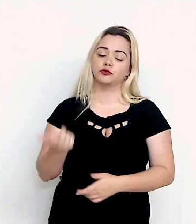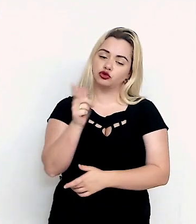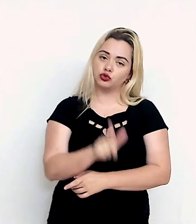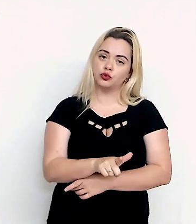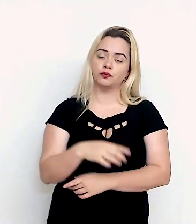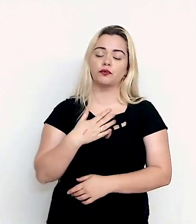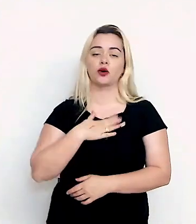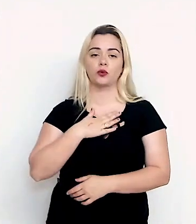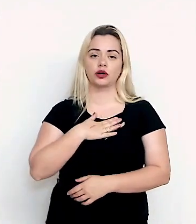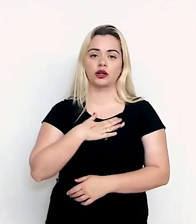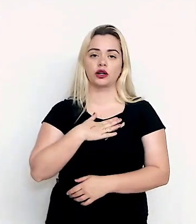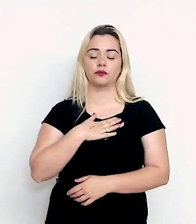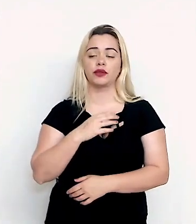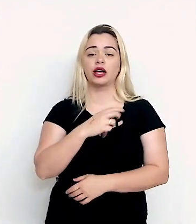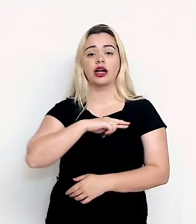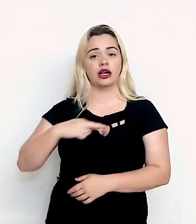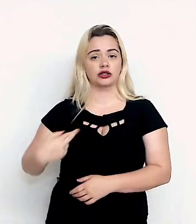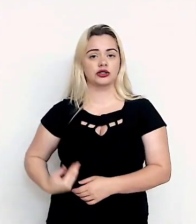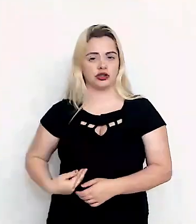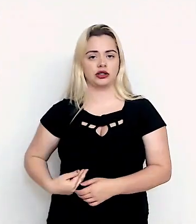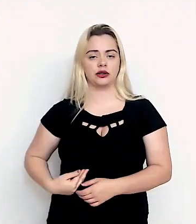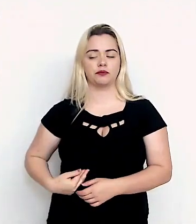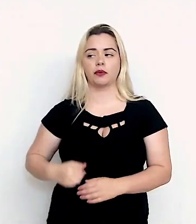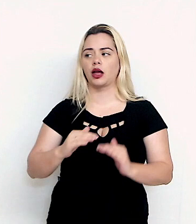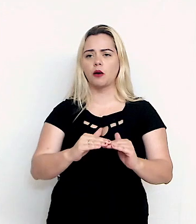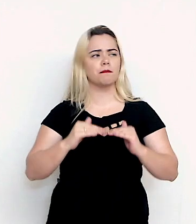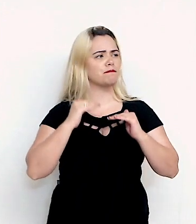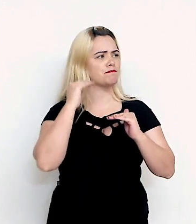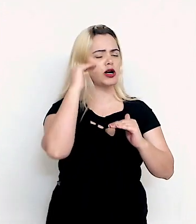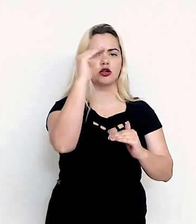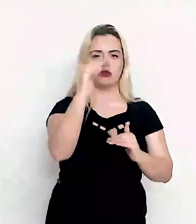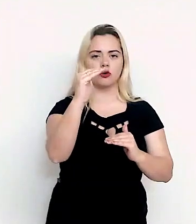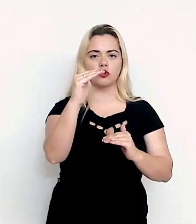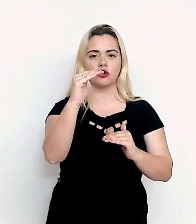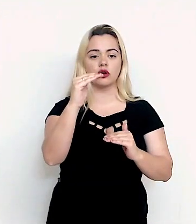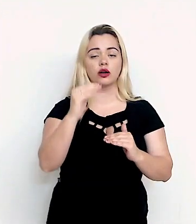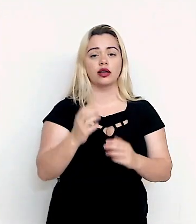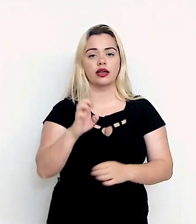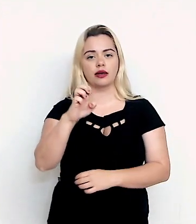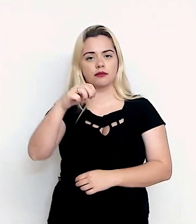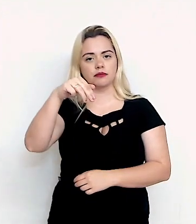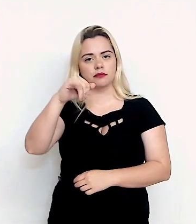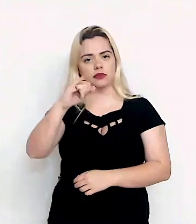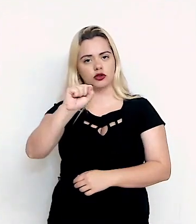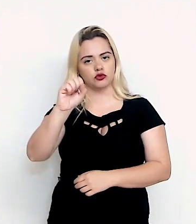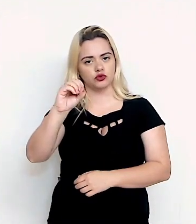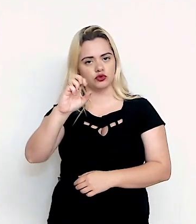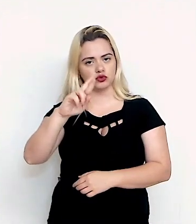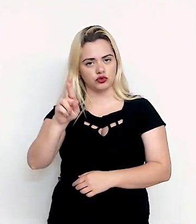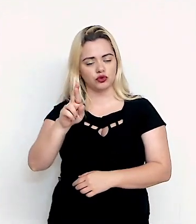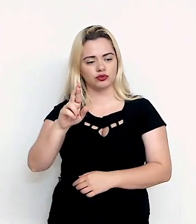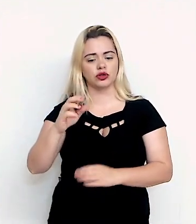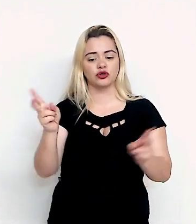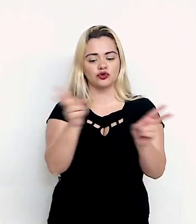novo o que eu a China é assim o maior emissor corrente de emissões de gases de